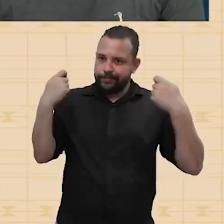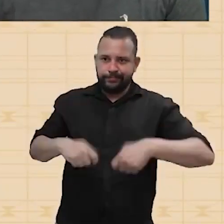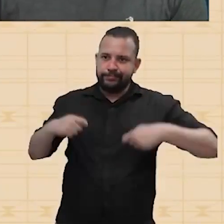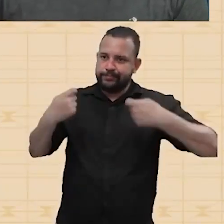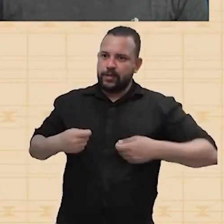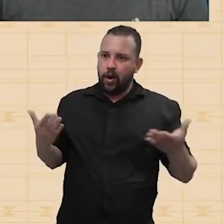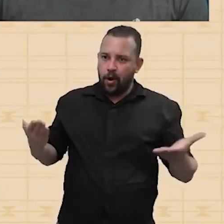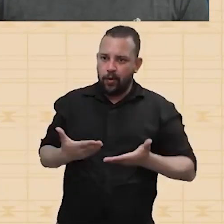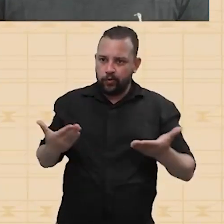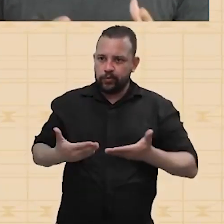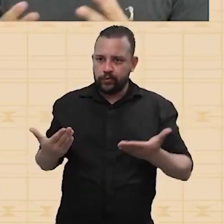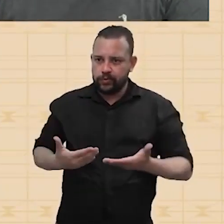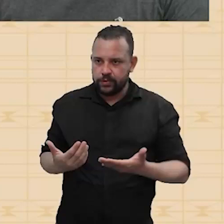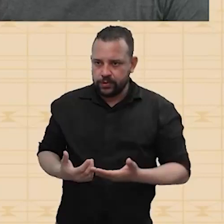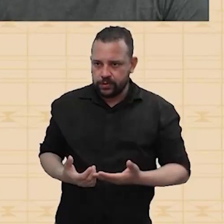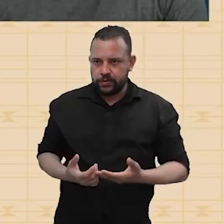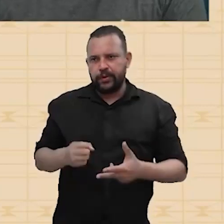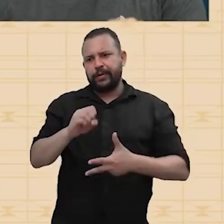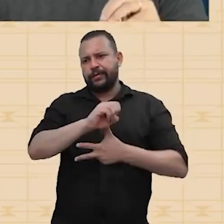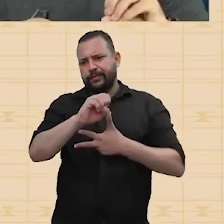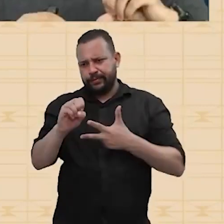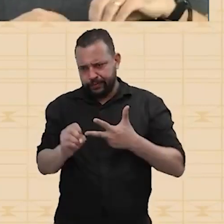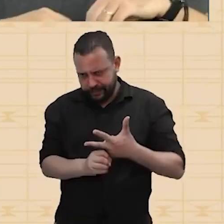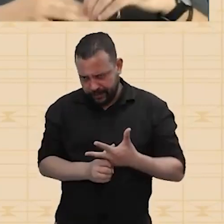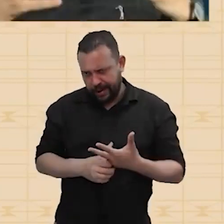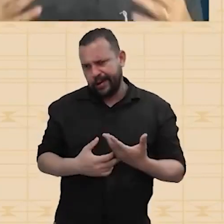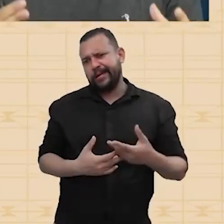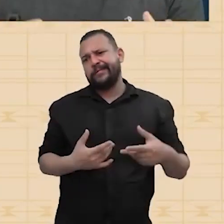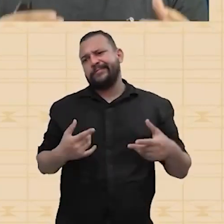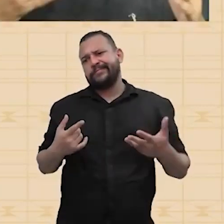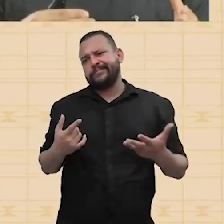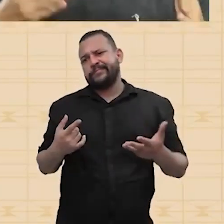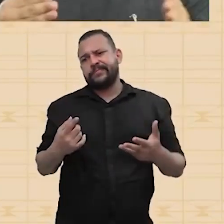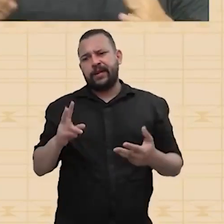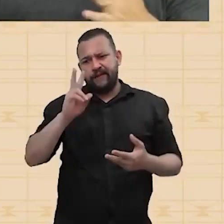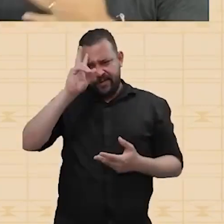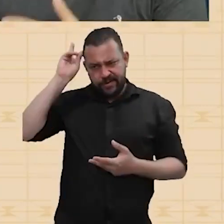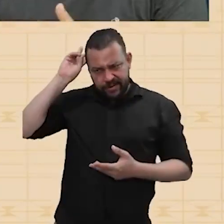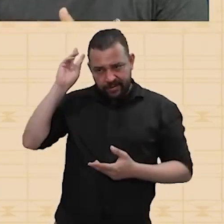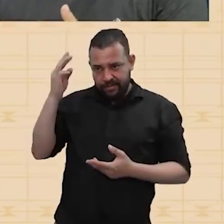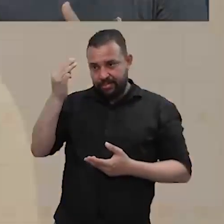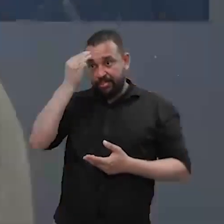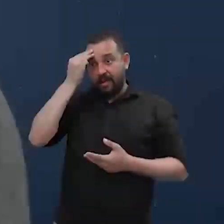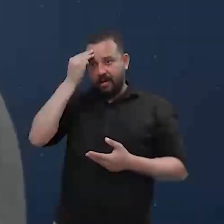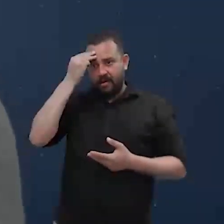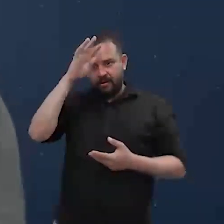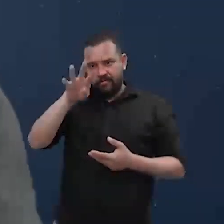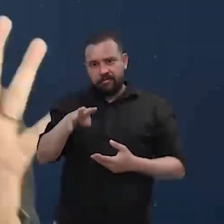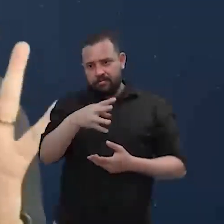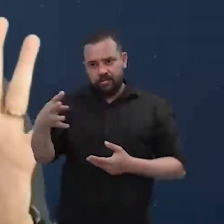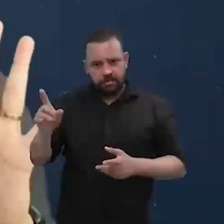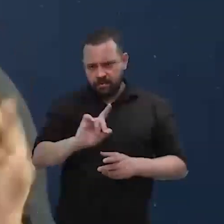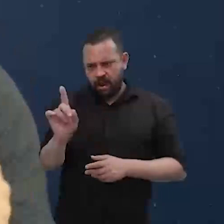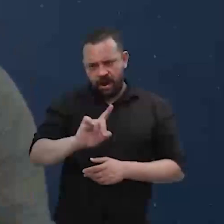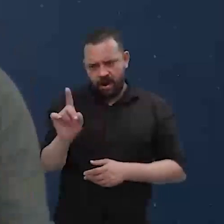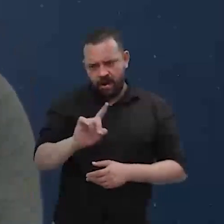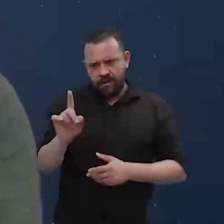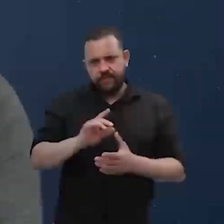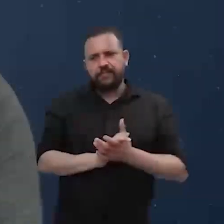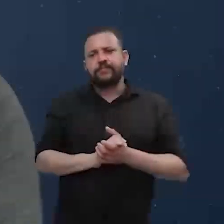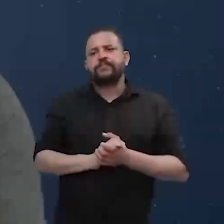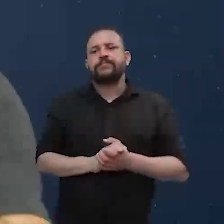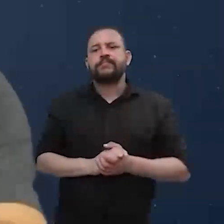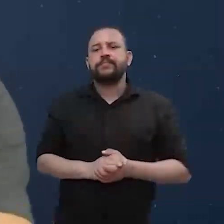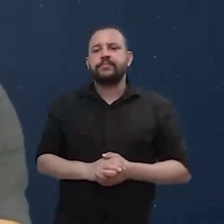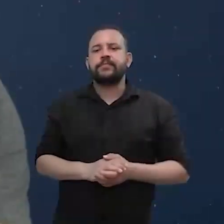hoje, conforme o Enem, conforme os vestibulares, de decorar a tabela. Não. Grave